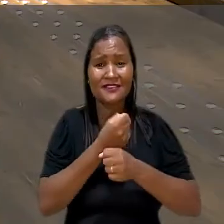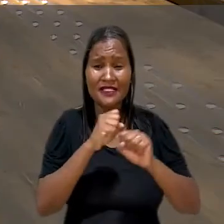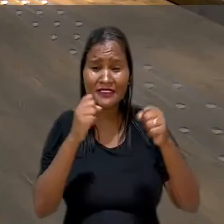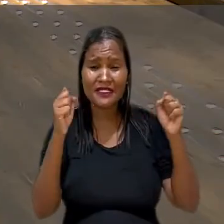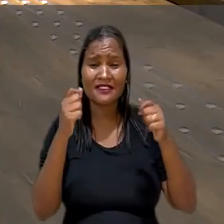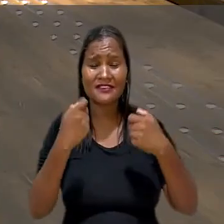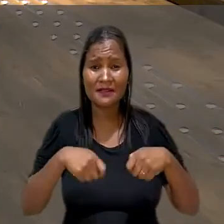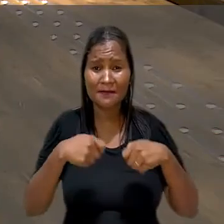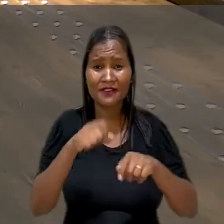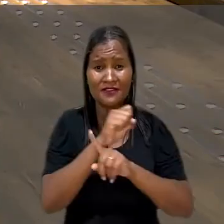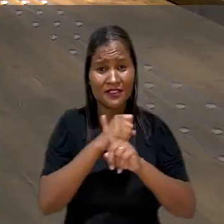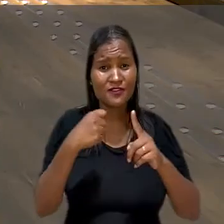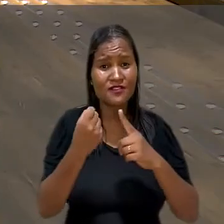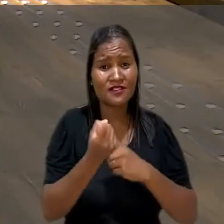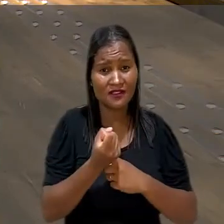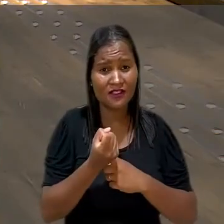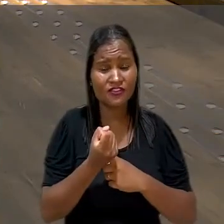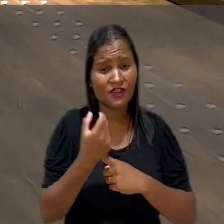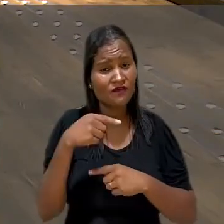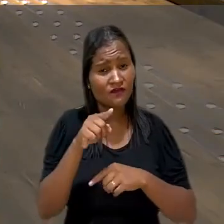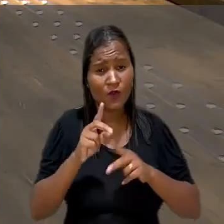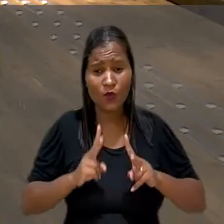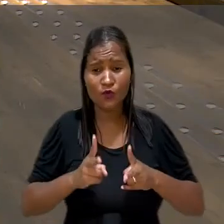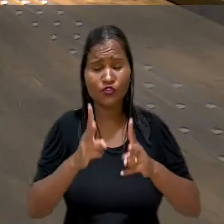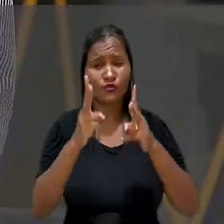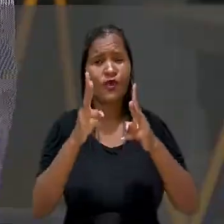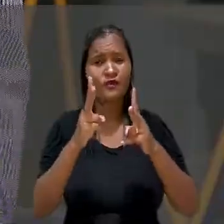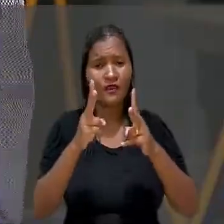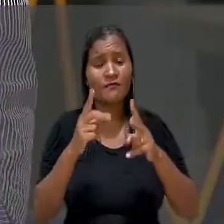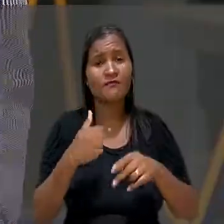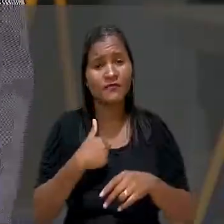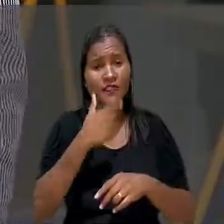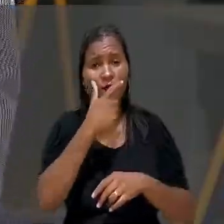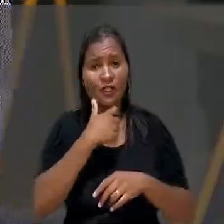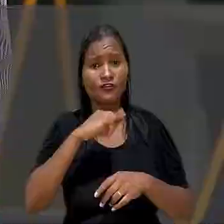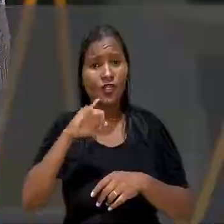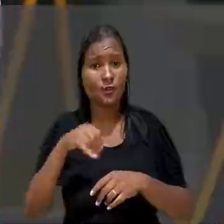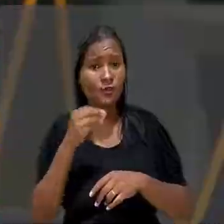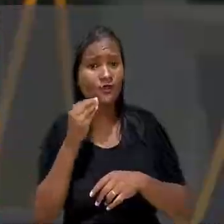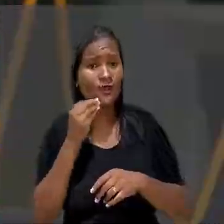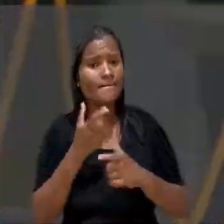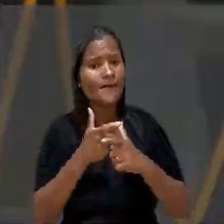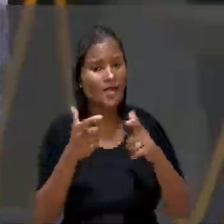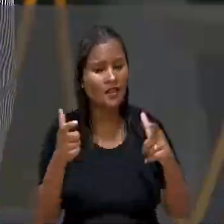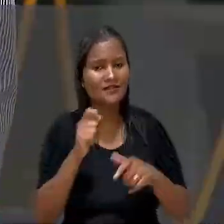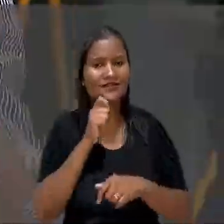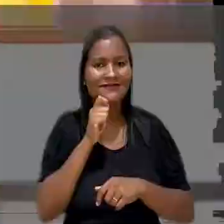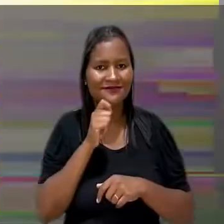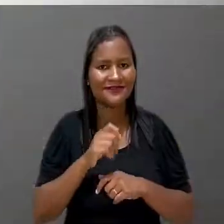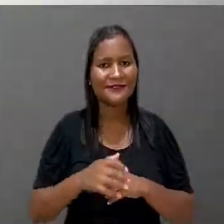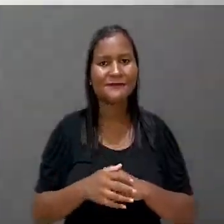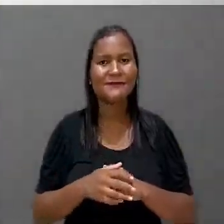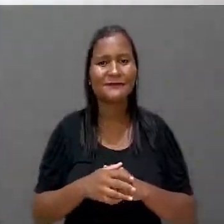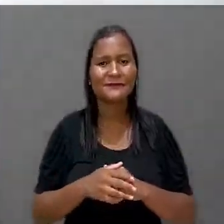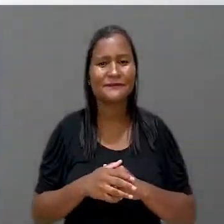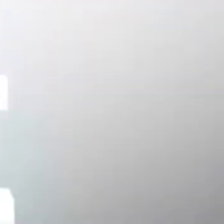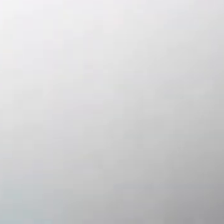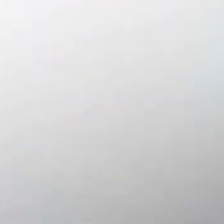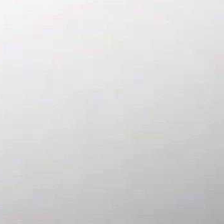das grandes demandas da sociedade, elas vão continuar. E eu acho que, inclusive, as oportunidades estão maiores aí.